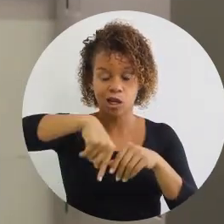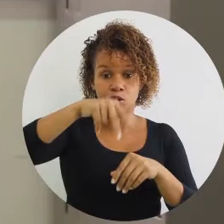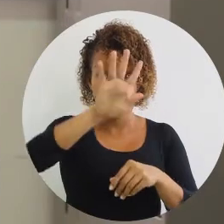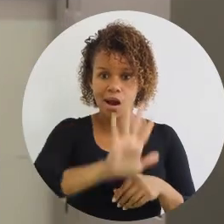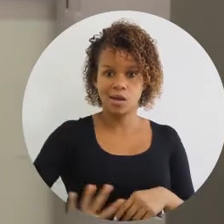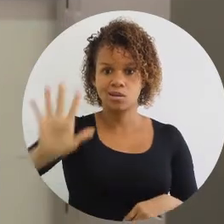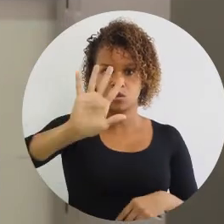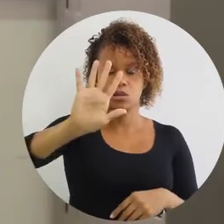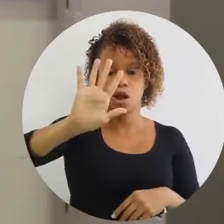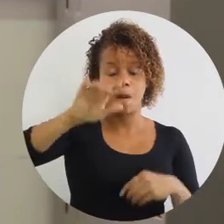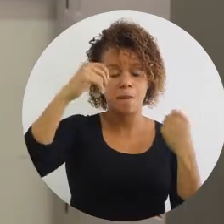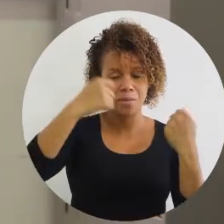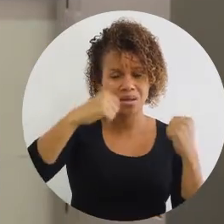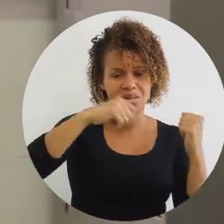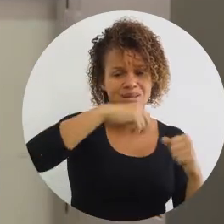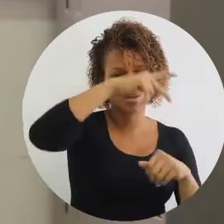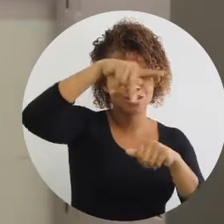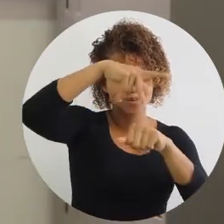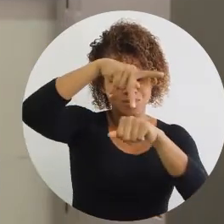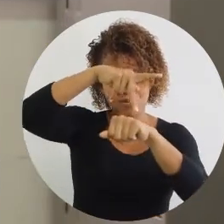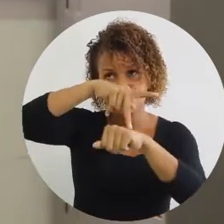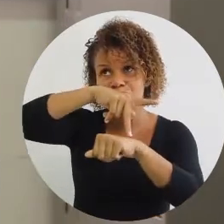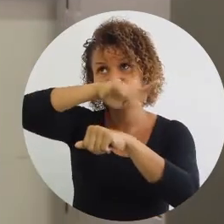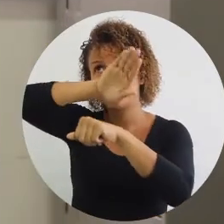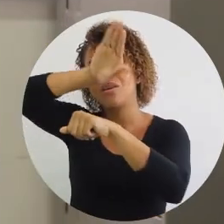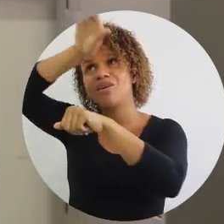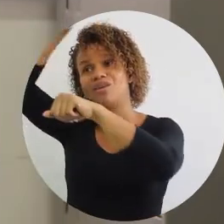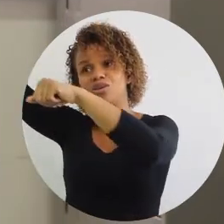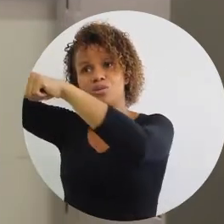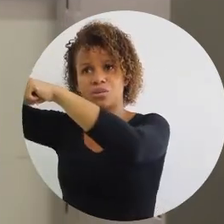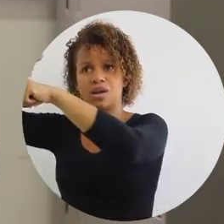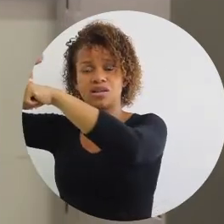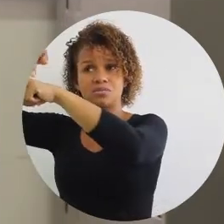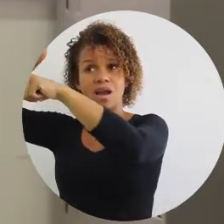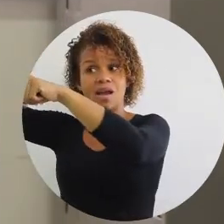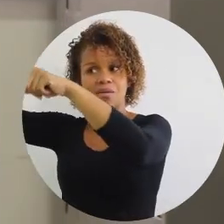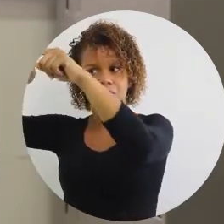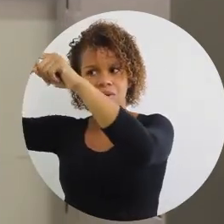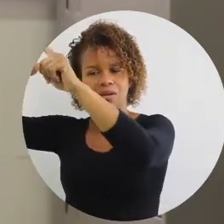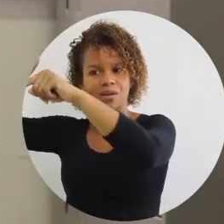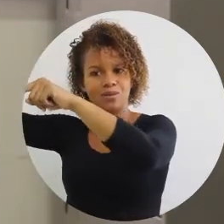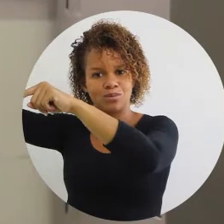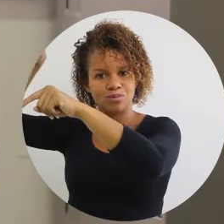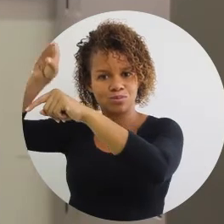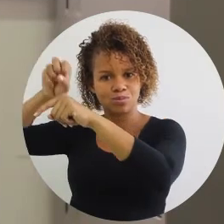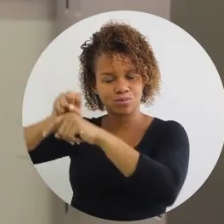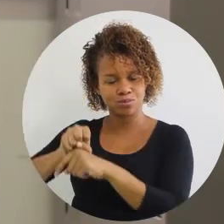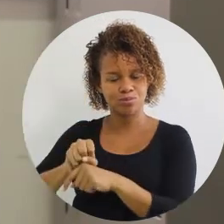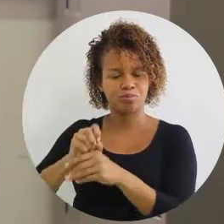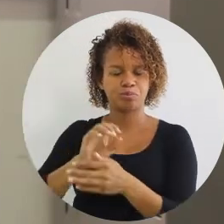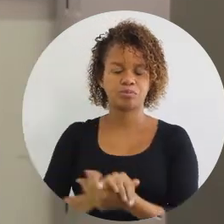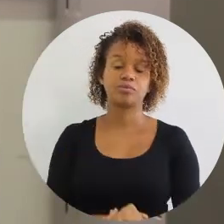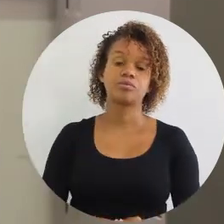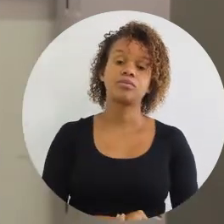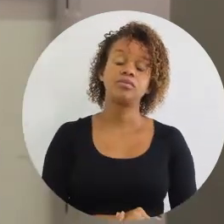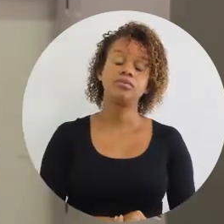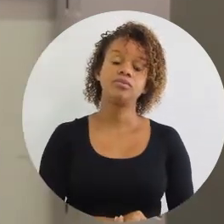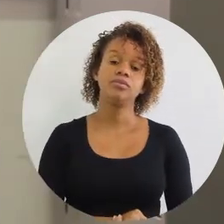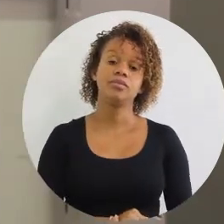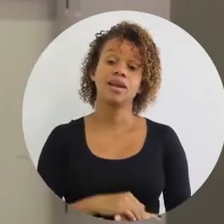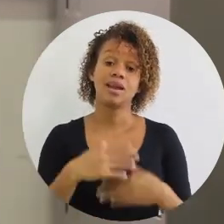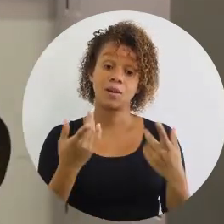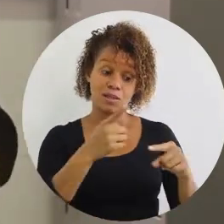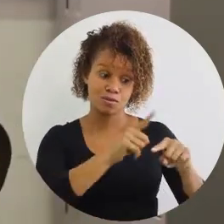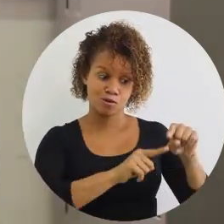preciso importar, na verdade, esta mercadoria de um determinado país. Então, esse